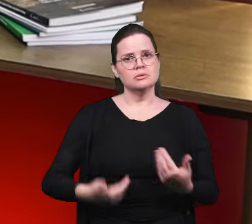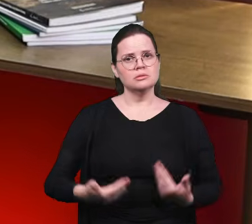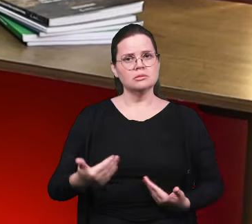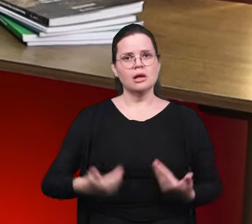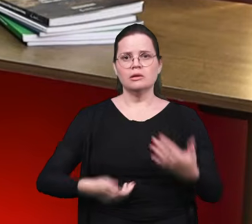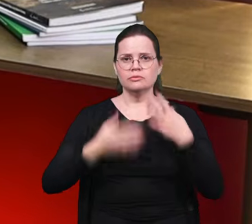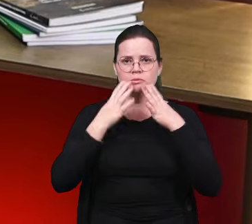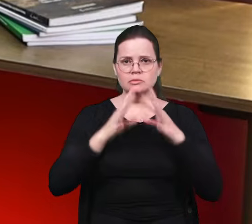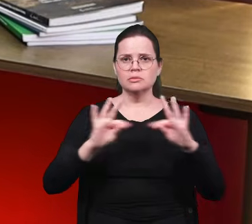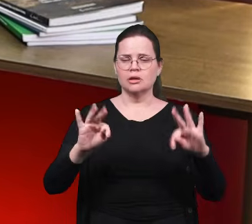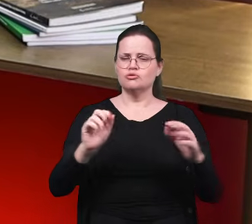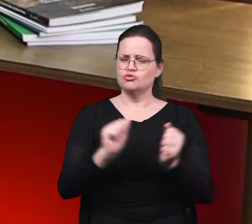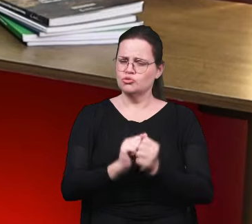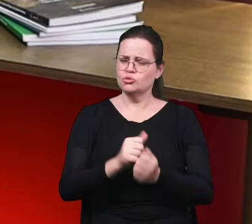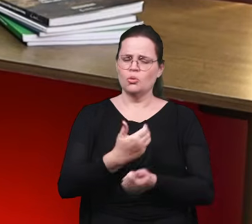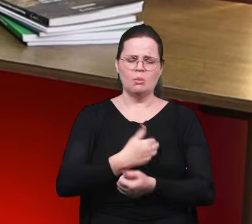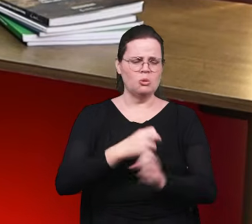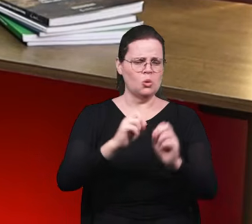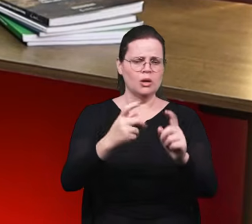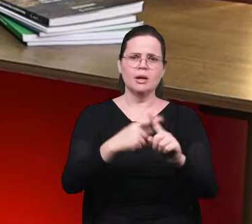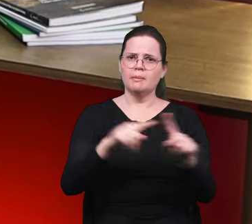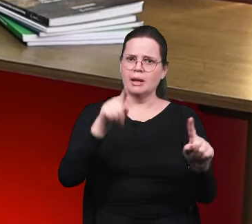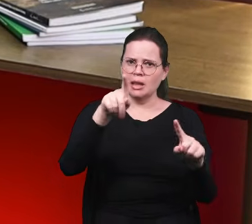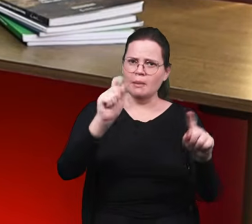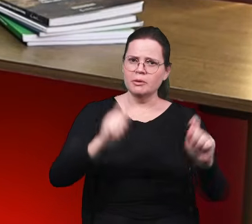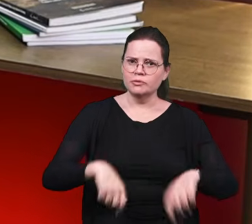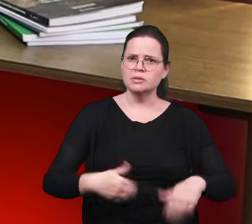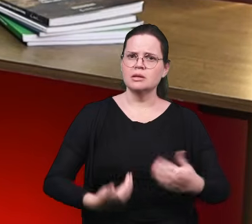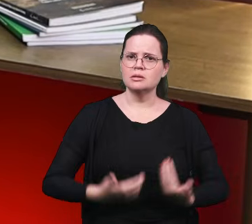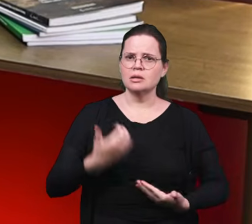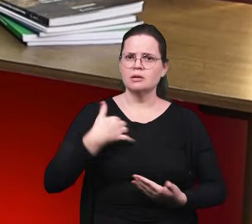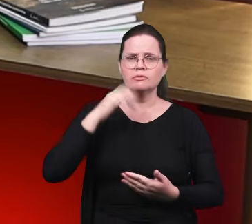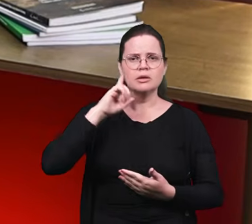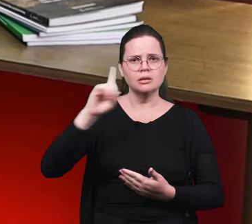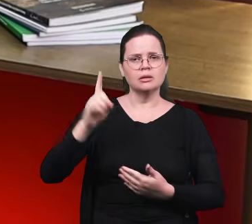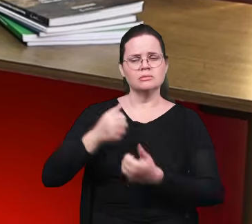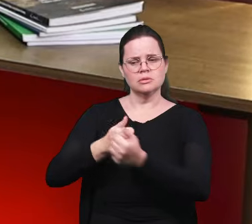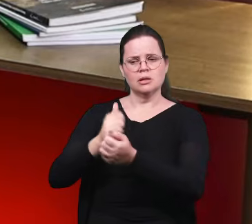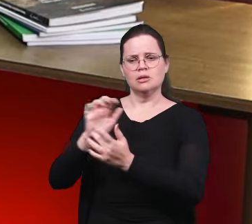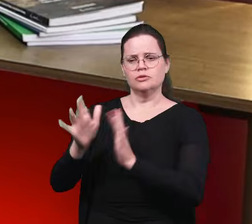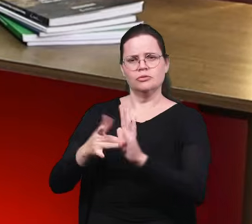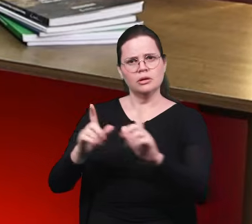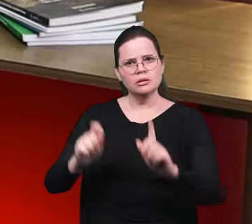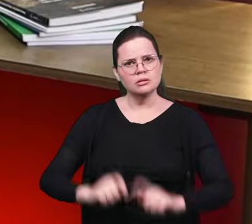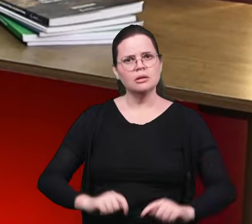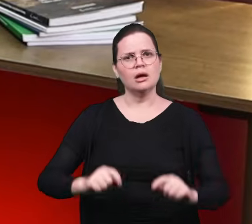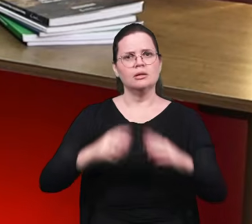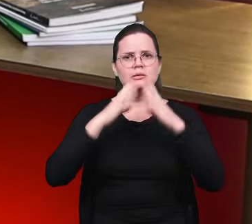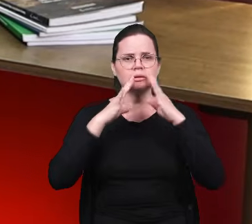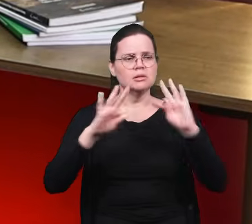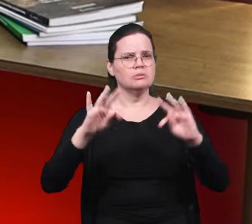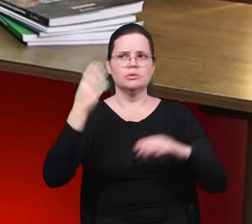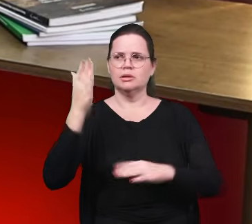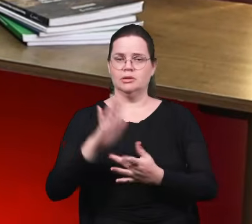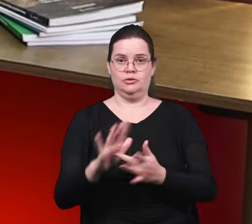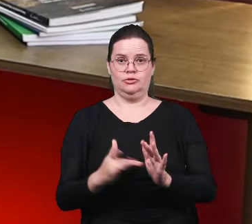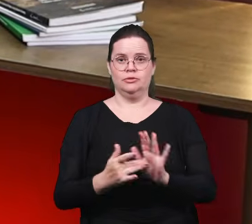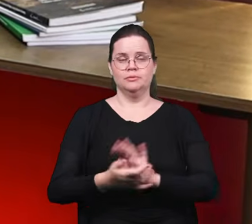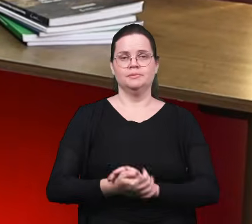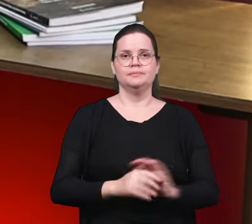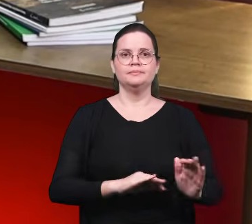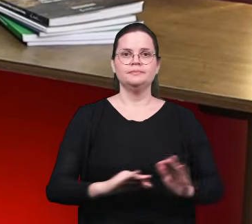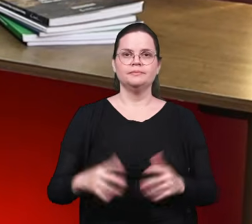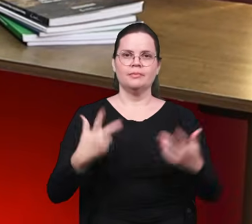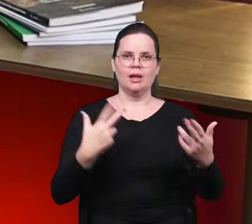dos seus amigos, ser um servo do Senhor. Sim. E seguir a Jesus. Sim. Então, foi tudo isso que nós